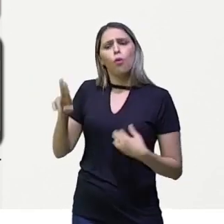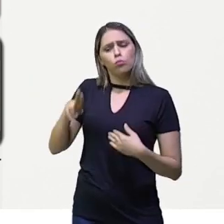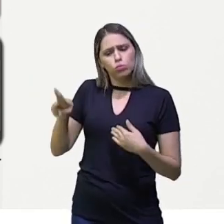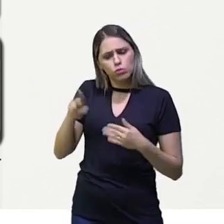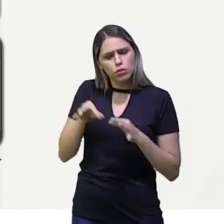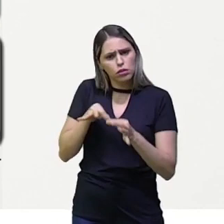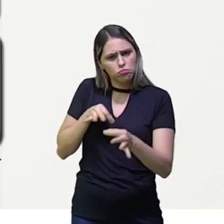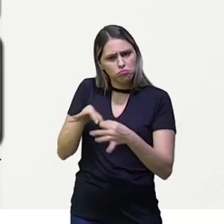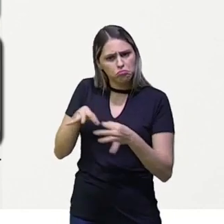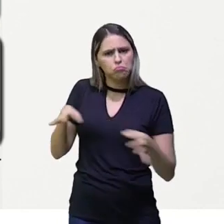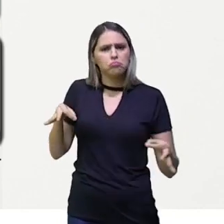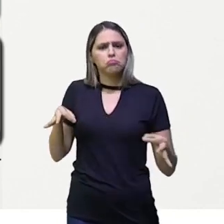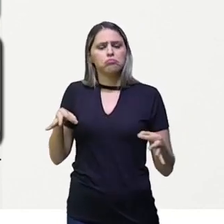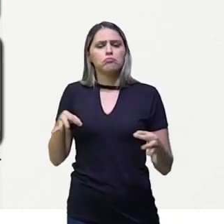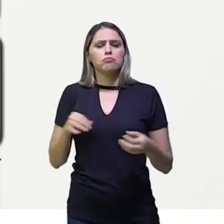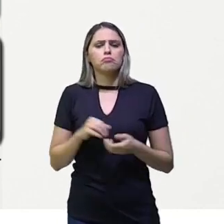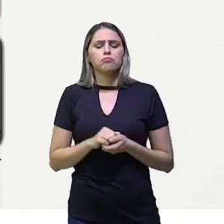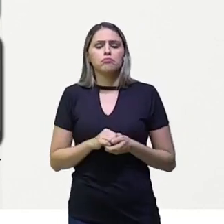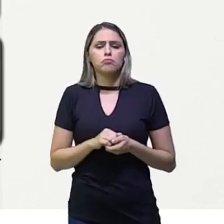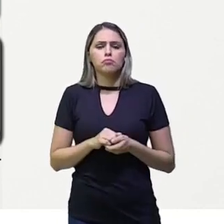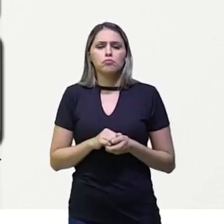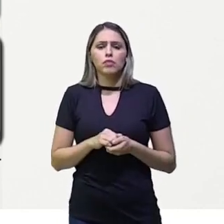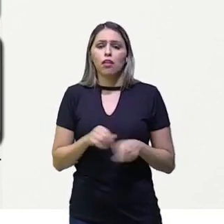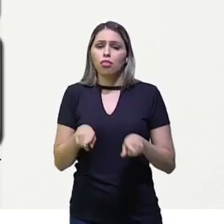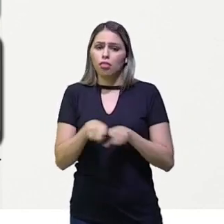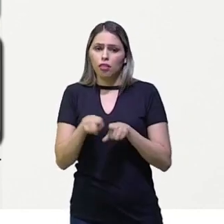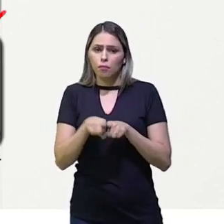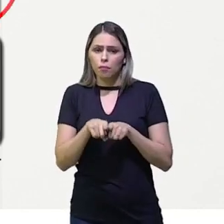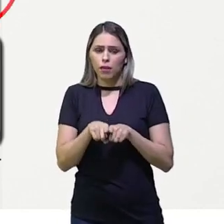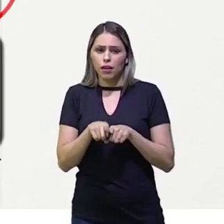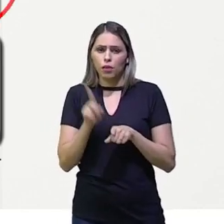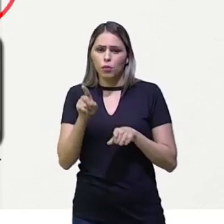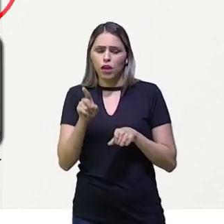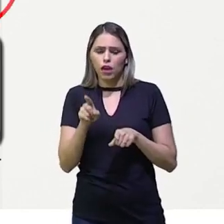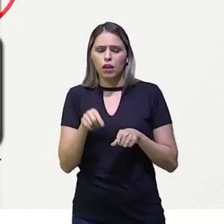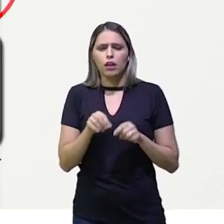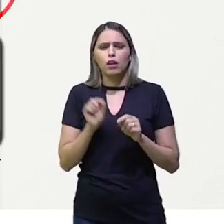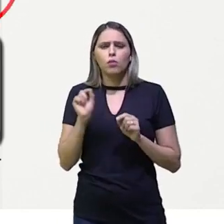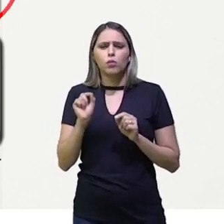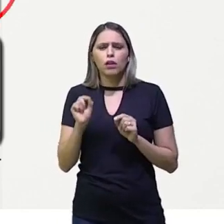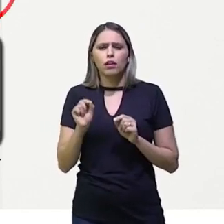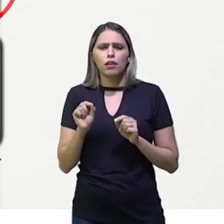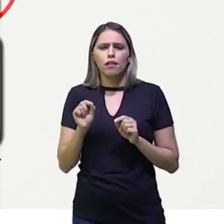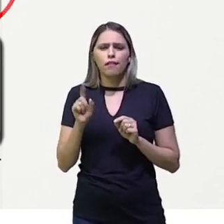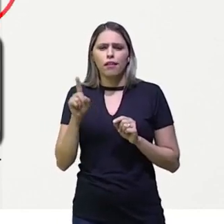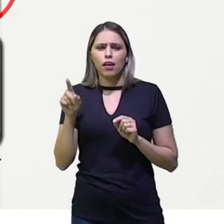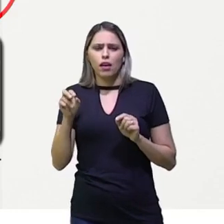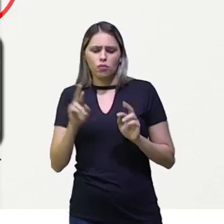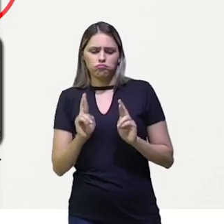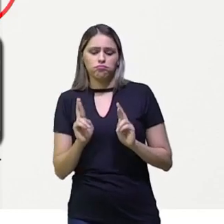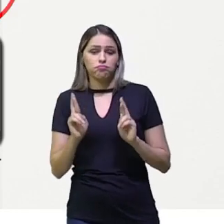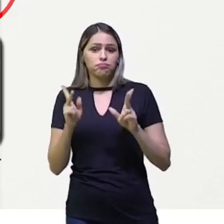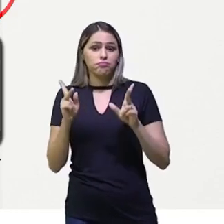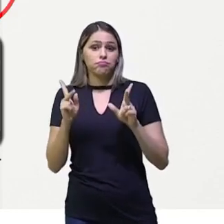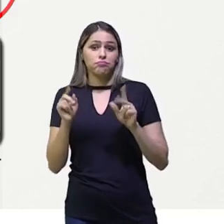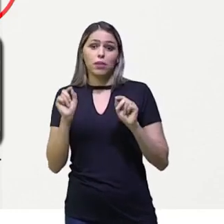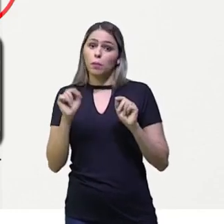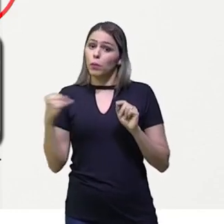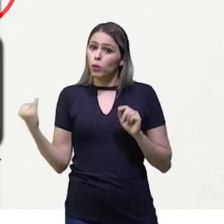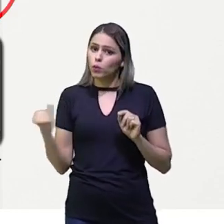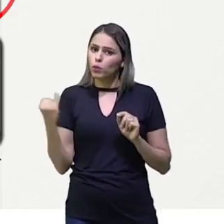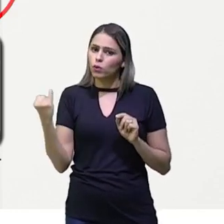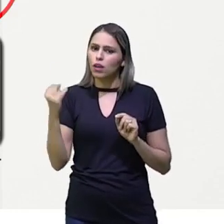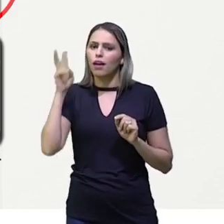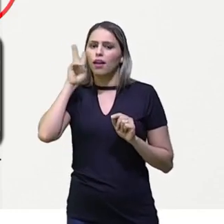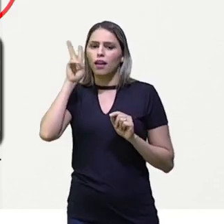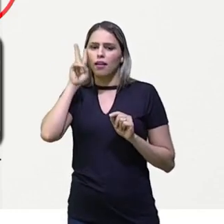dessas medidas. E não esqueço que essas medidas são consideradas medidas não